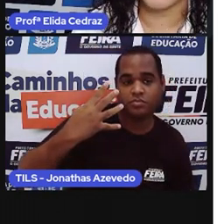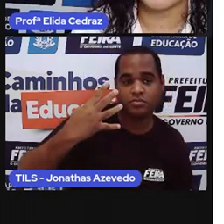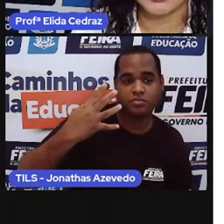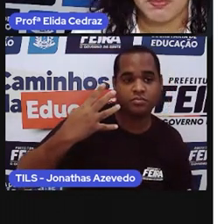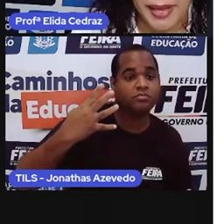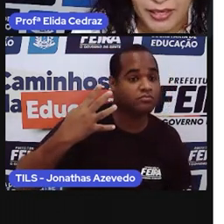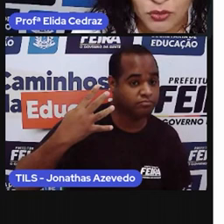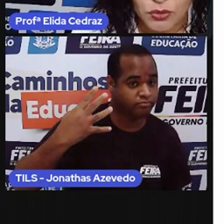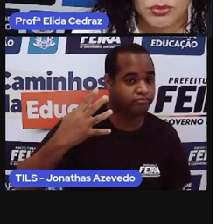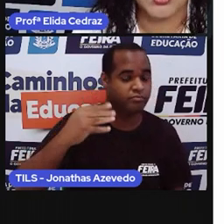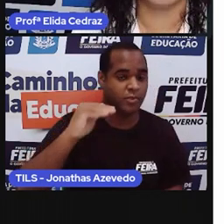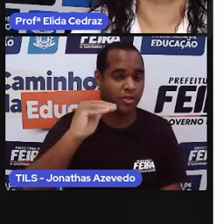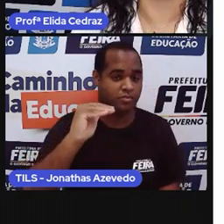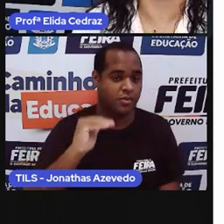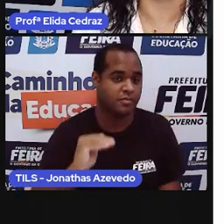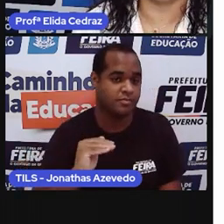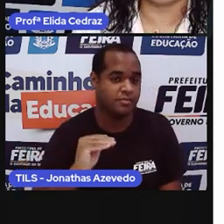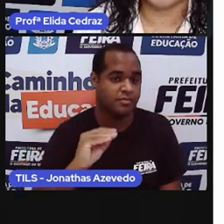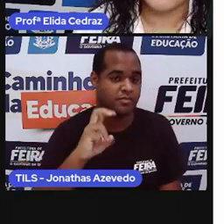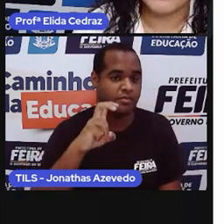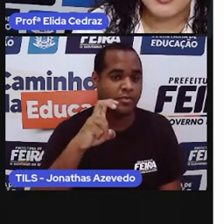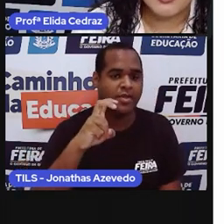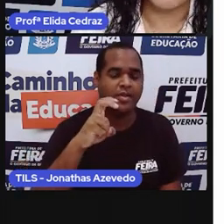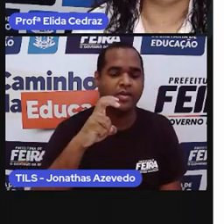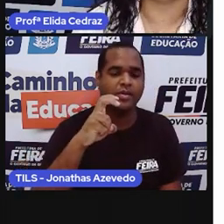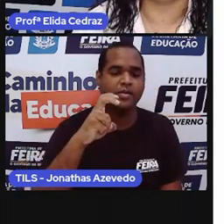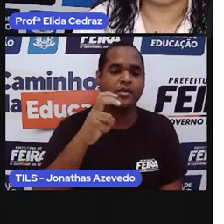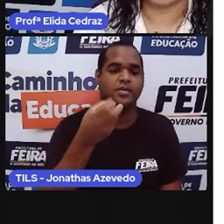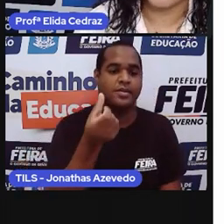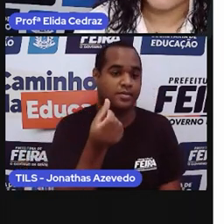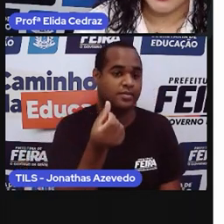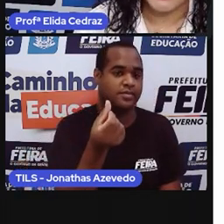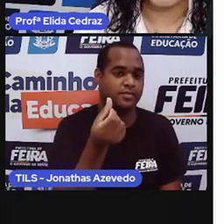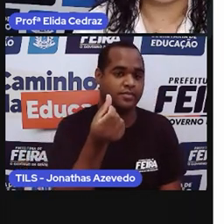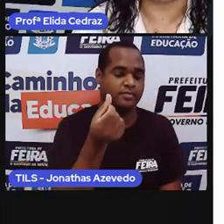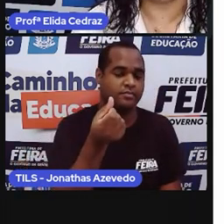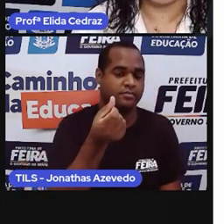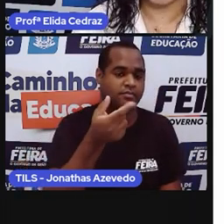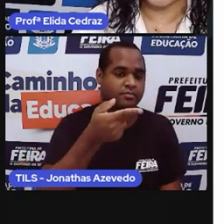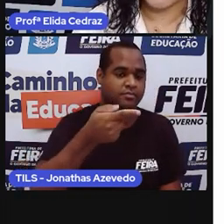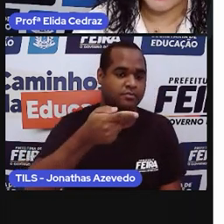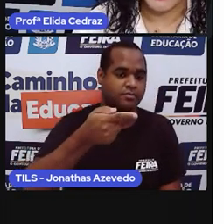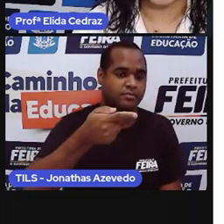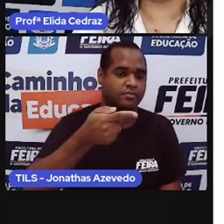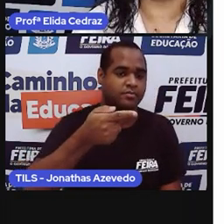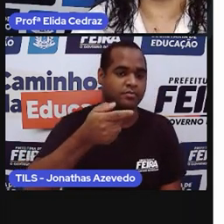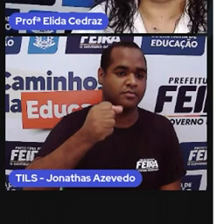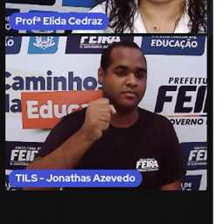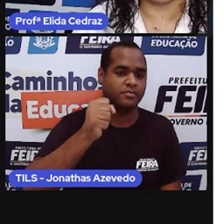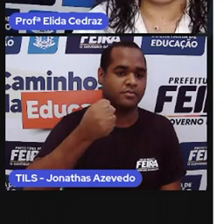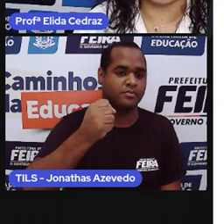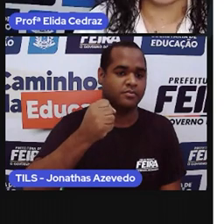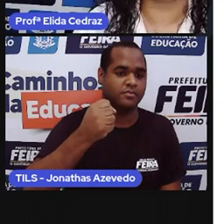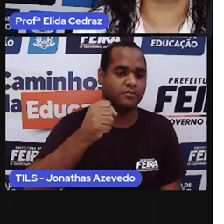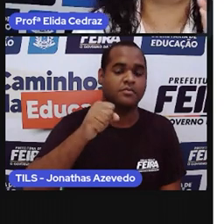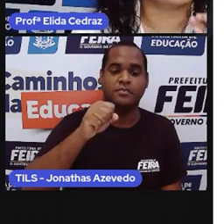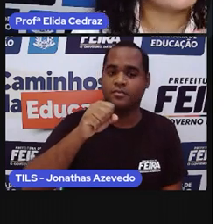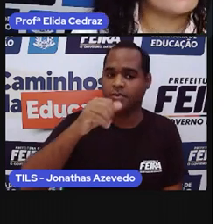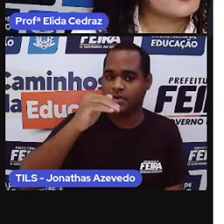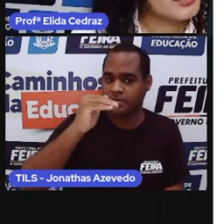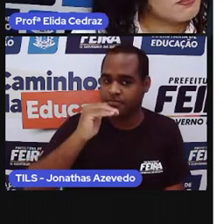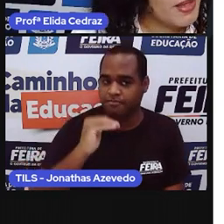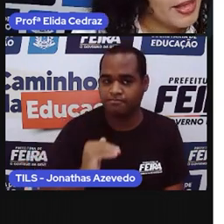4, espaço. Verso 5, verso 6. Verso 7, verso